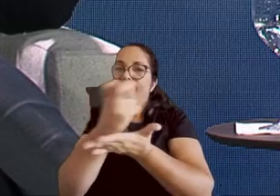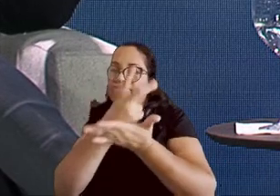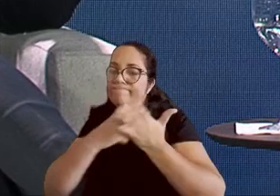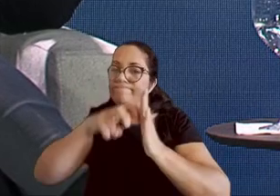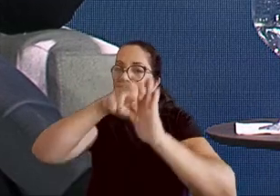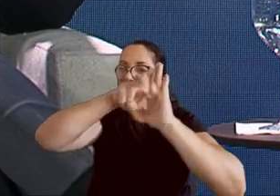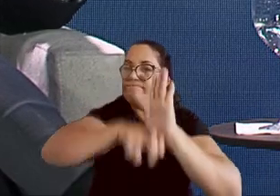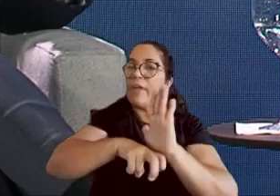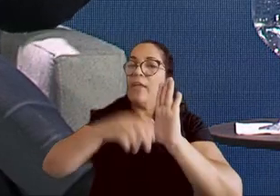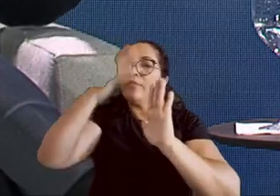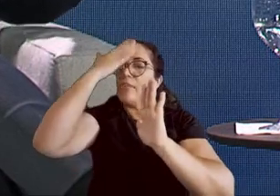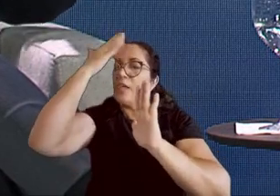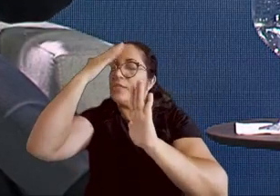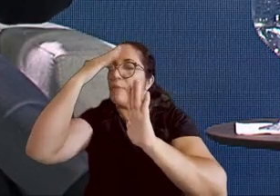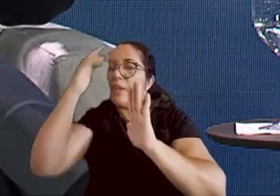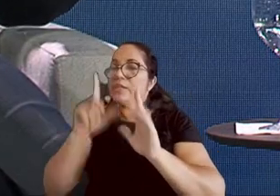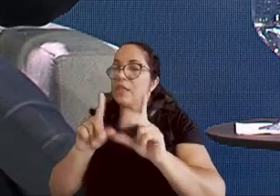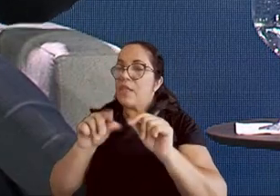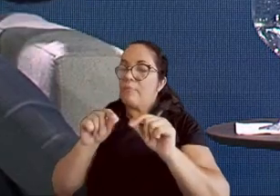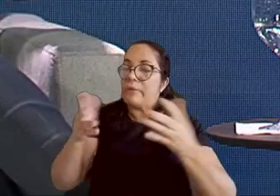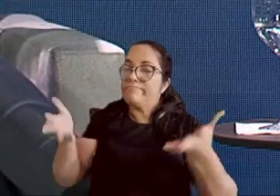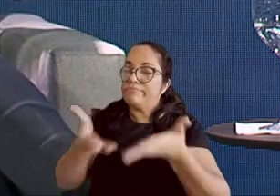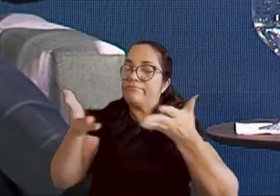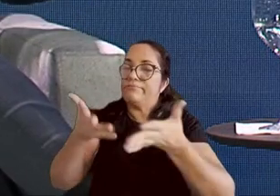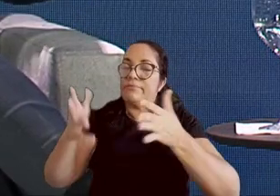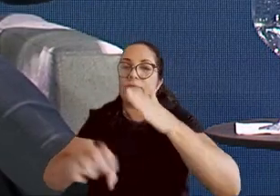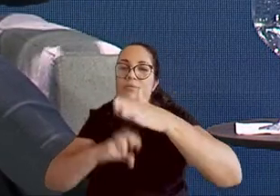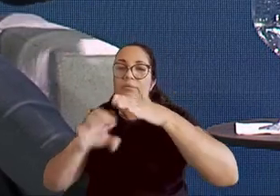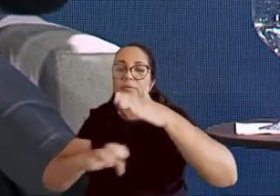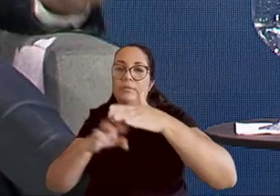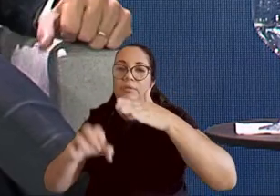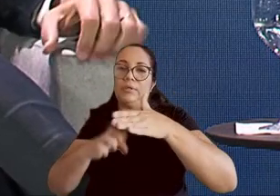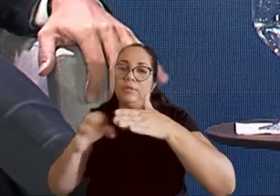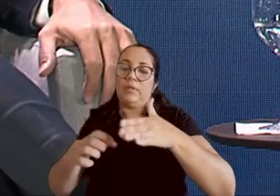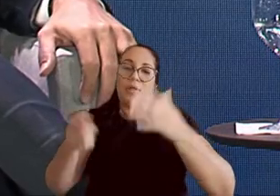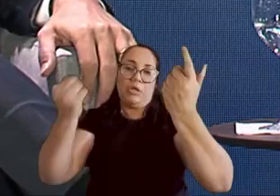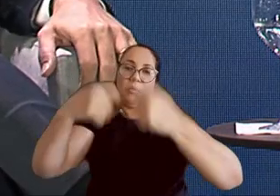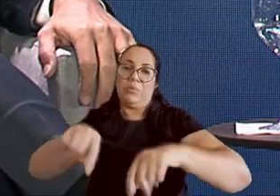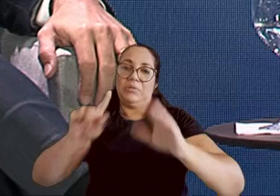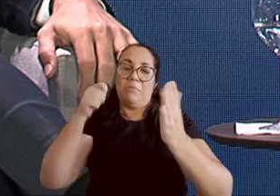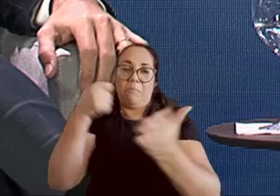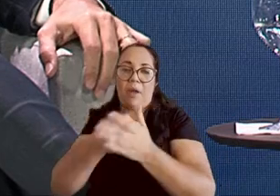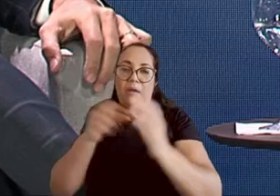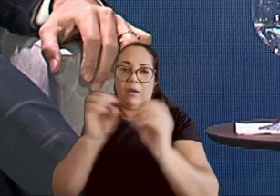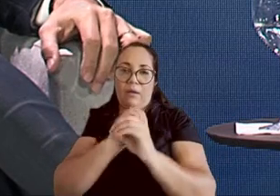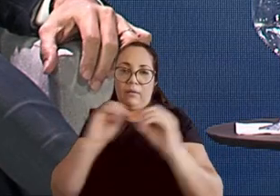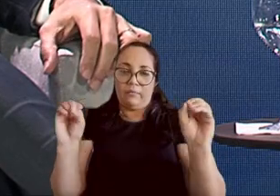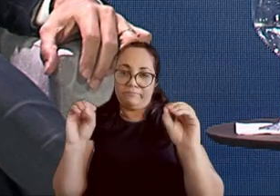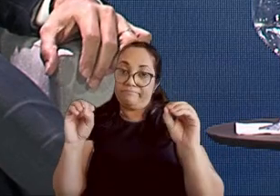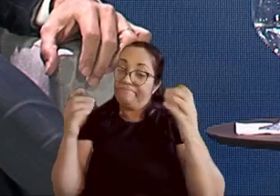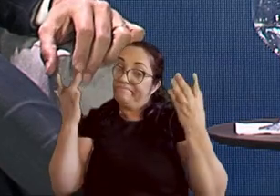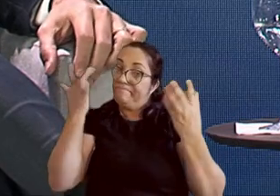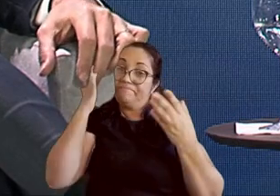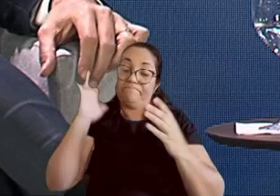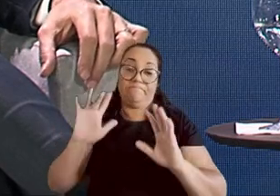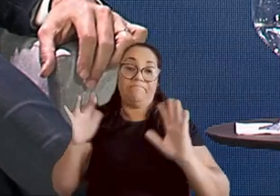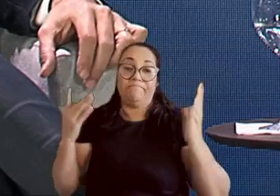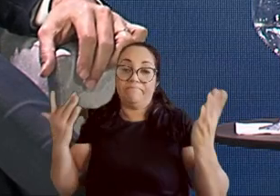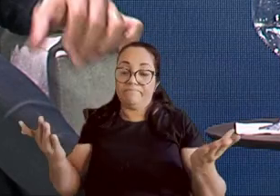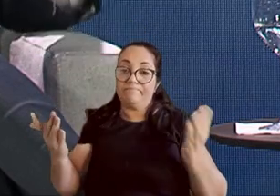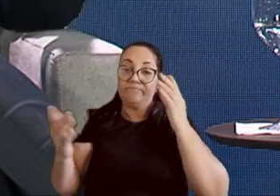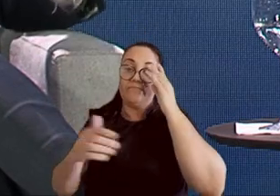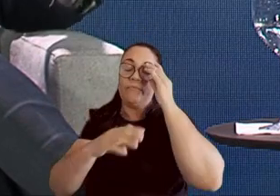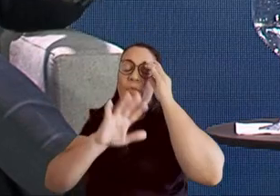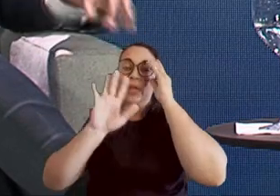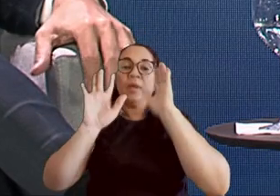eventualmente para atrair o estrangeiro e que aí talvez a isenção seja o ponto de de levar ele para mesa mas ao ponto de ver o estrangeiro